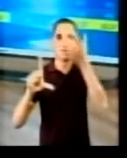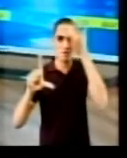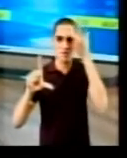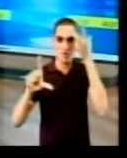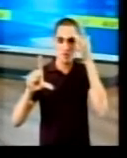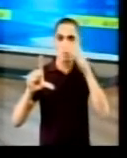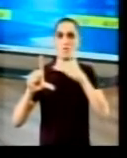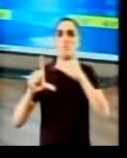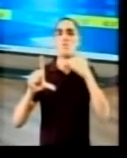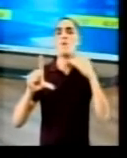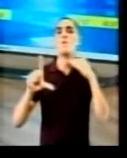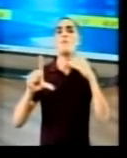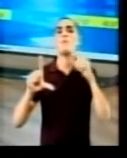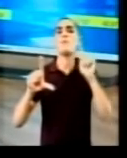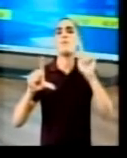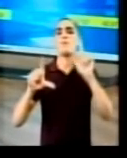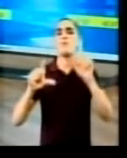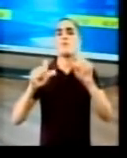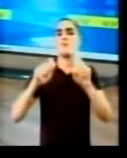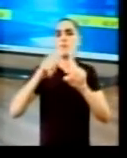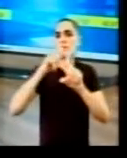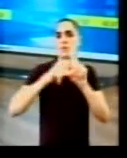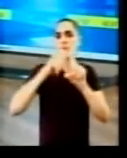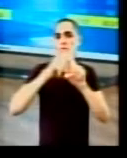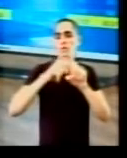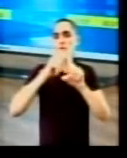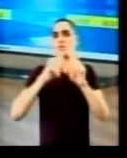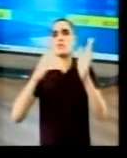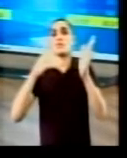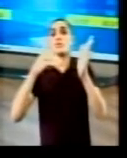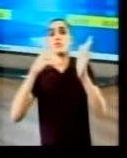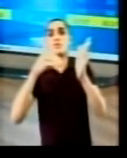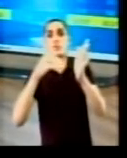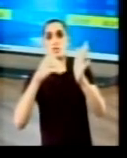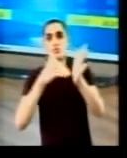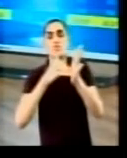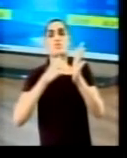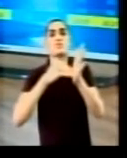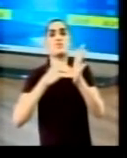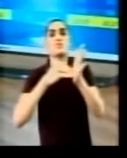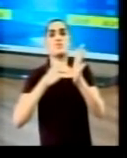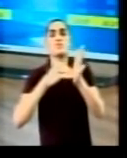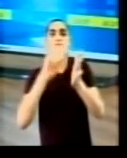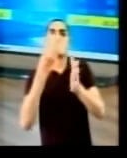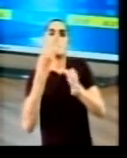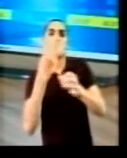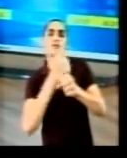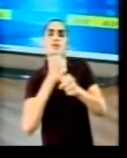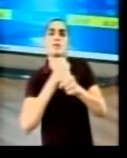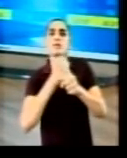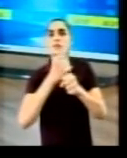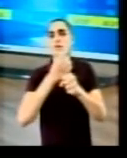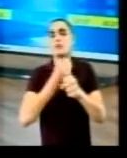ano dos últimos 3 anos. Então, em branco, nós temos